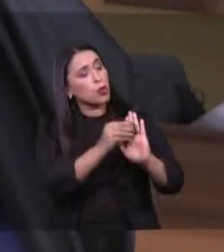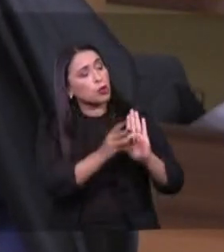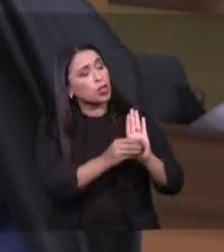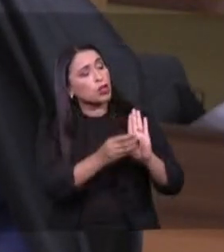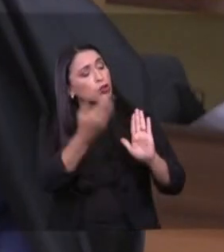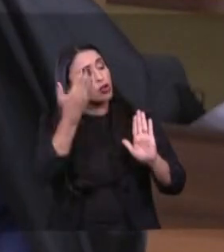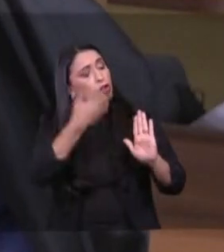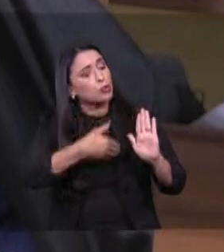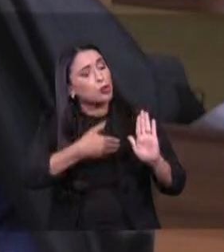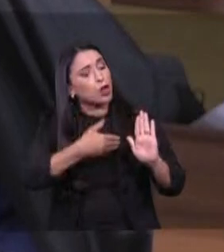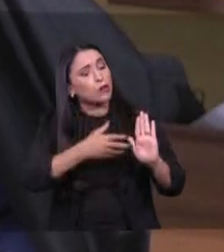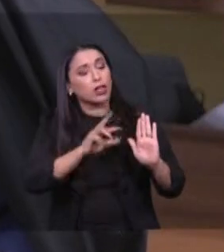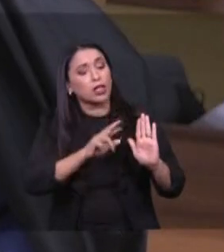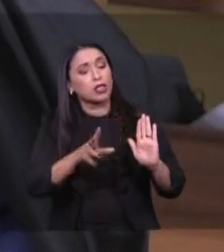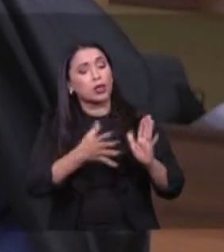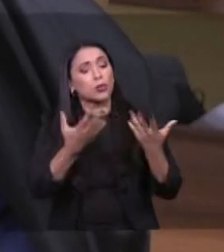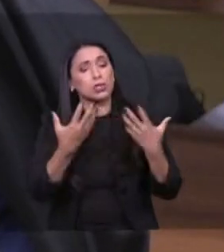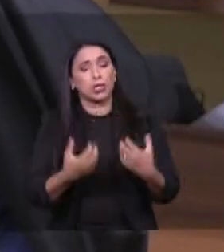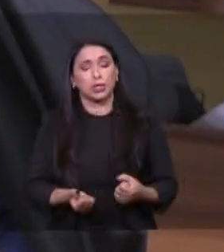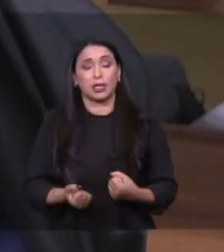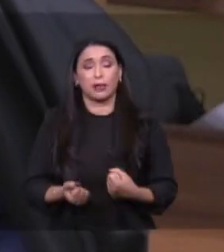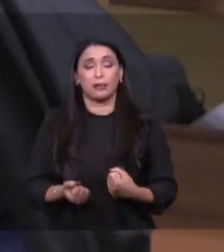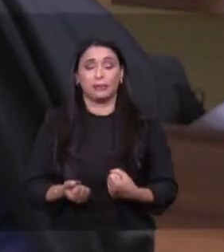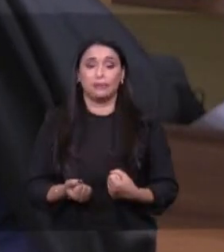prova declarada inadmissível.